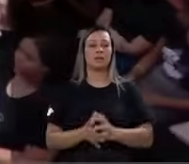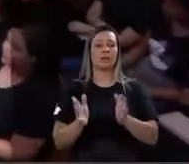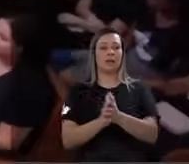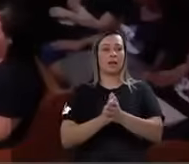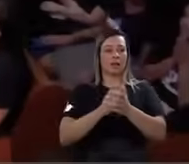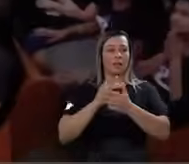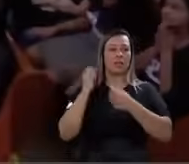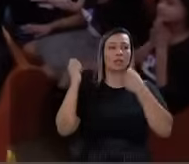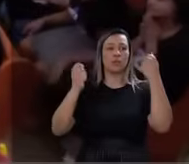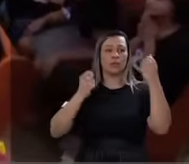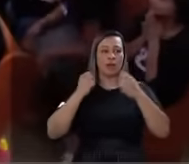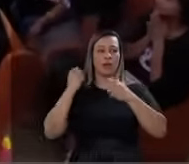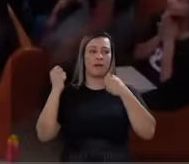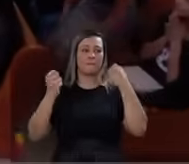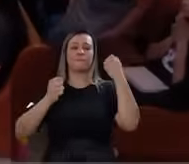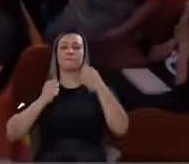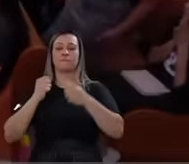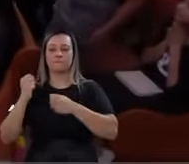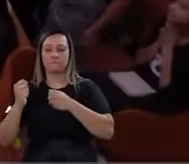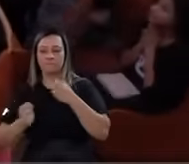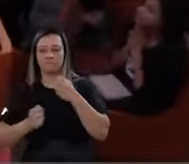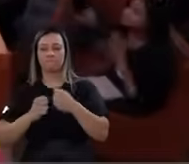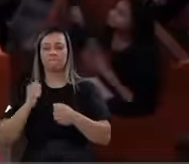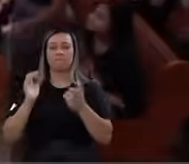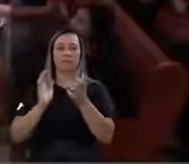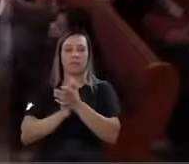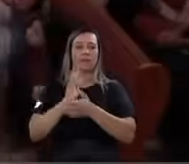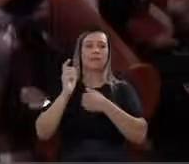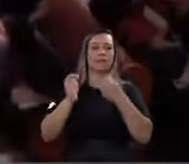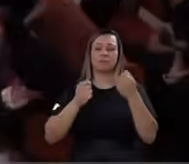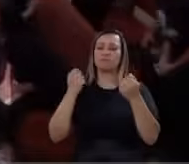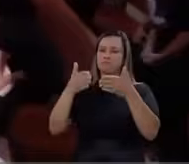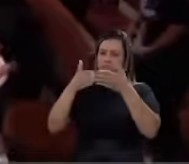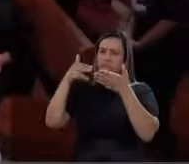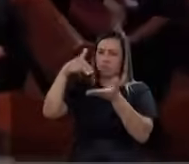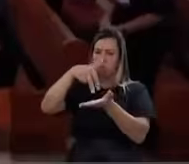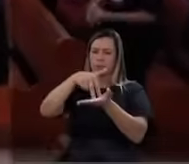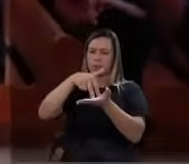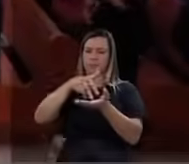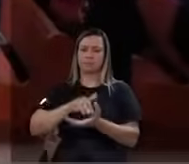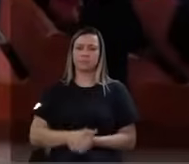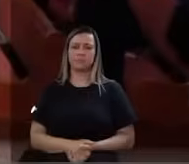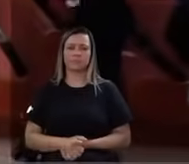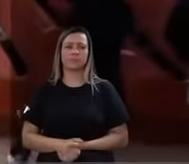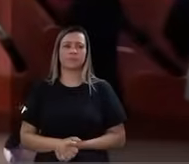Fique de pé.